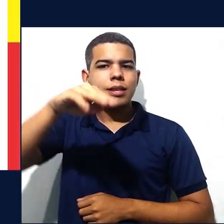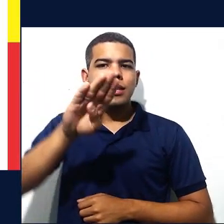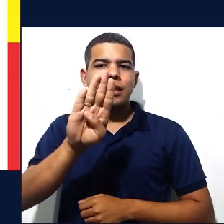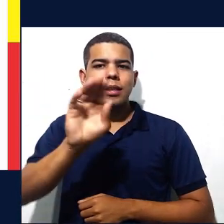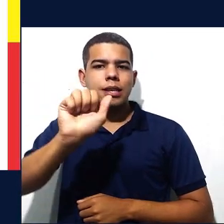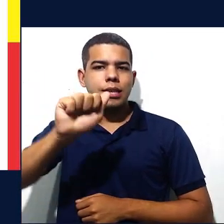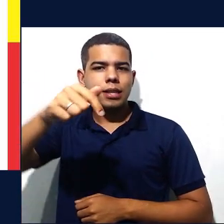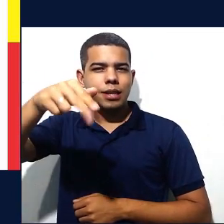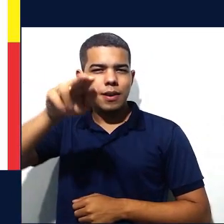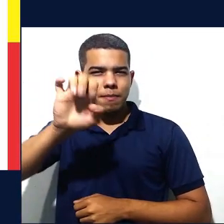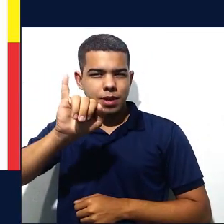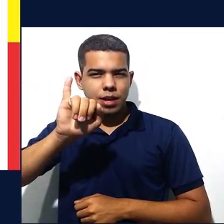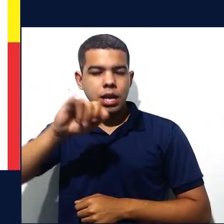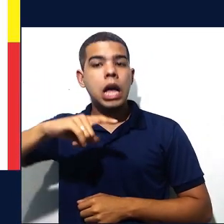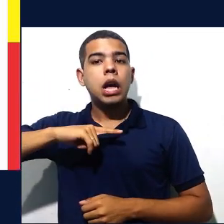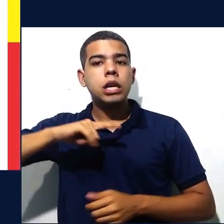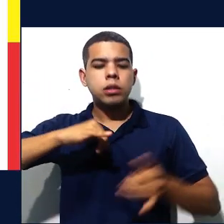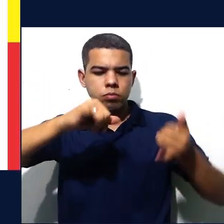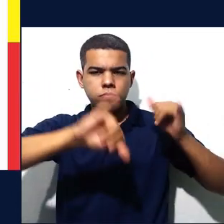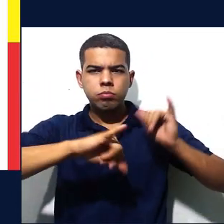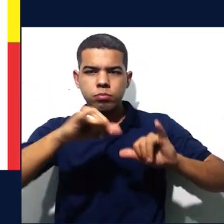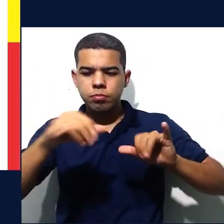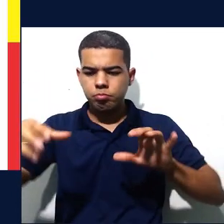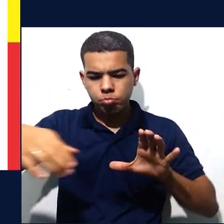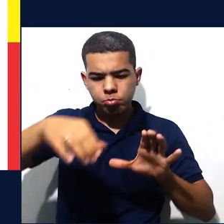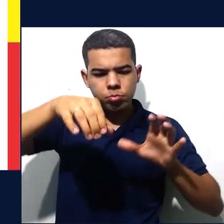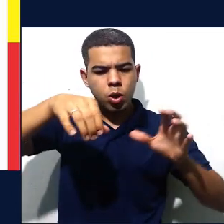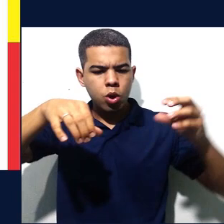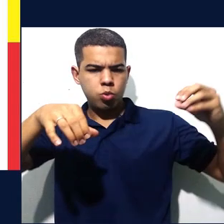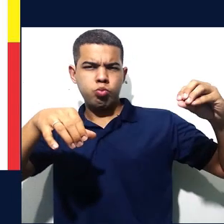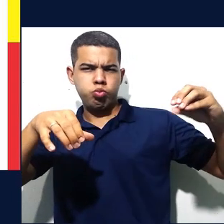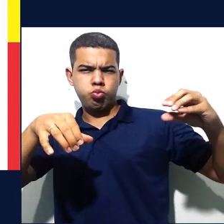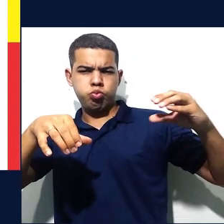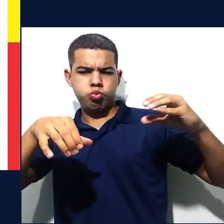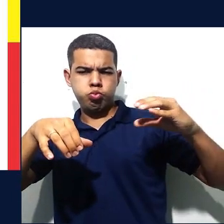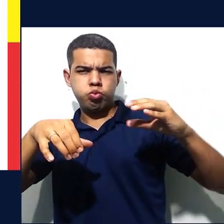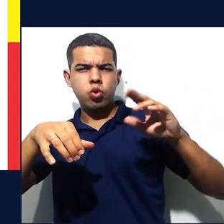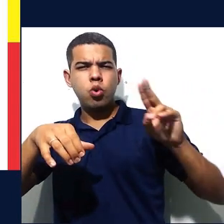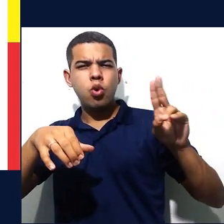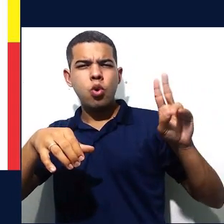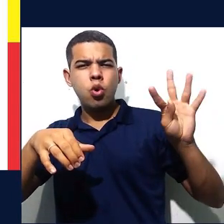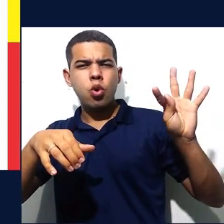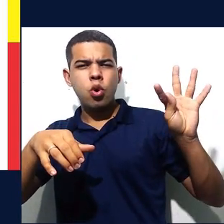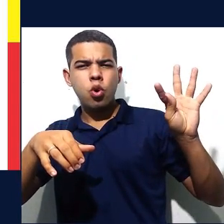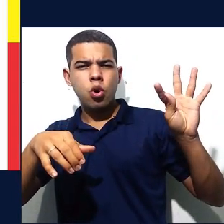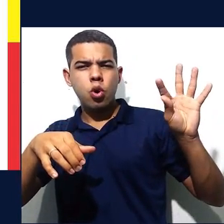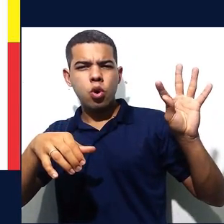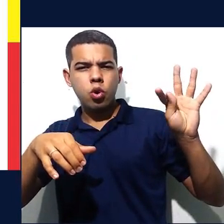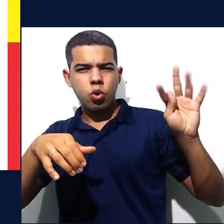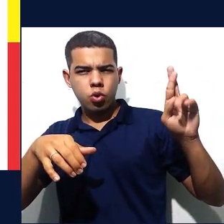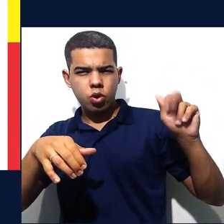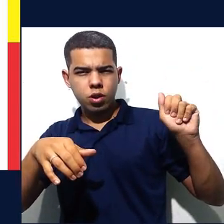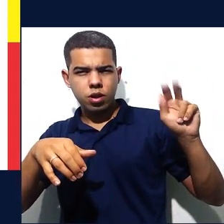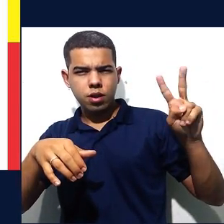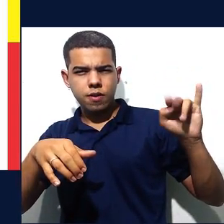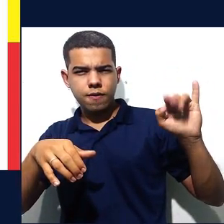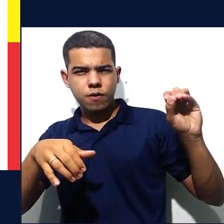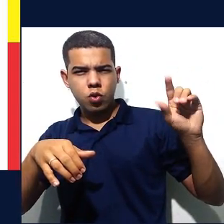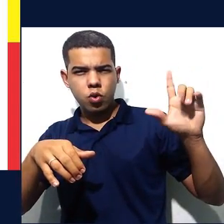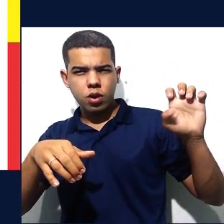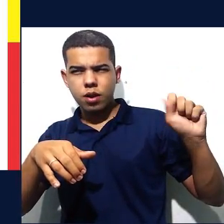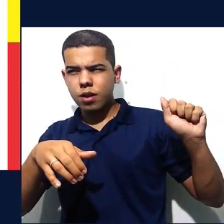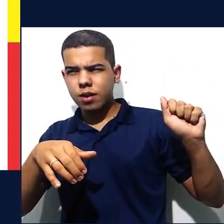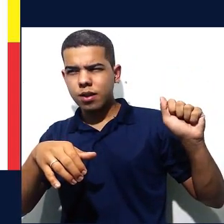radiação ultravioleta, né? E sofreu uma lesão epitelial na parte superior da cabeça, enquanto o peixe que não